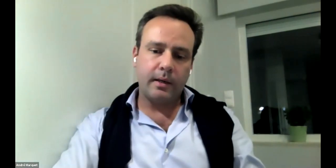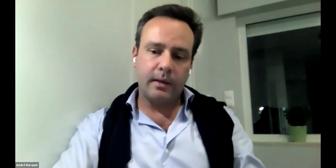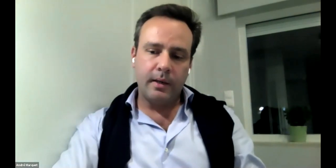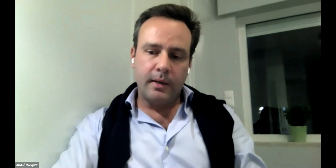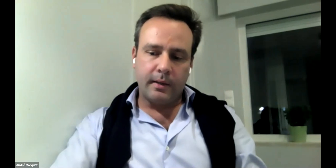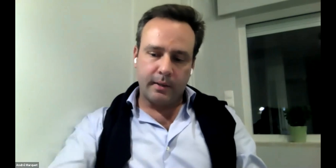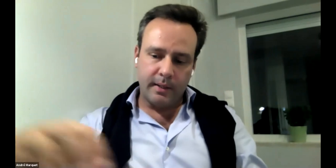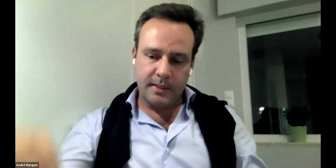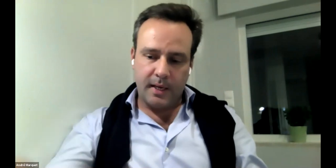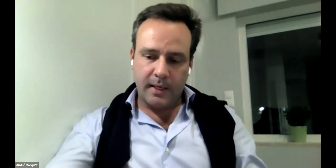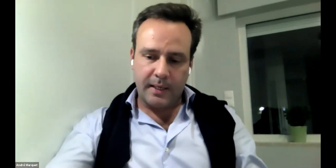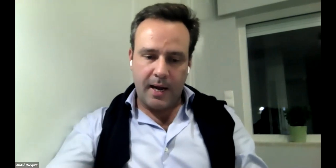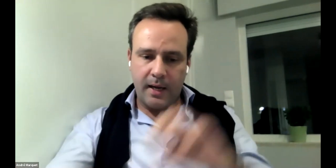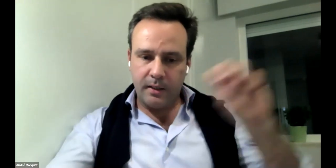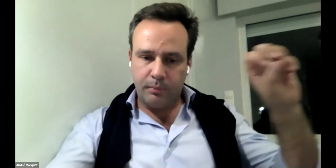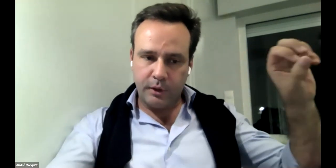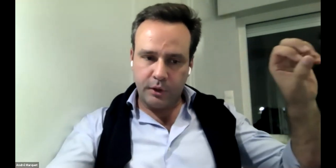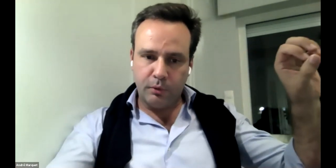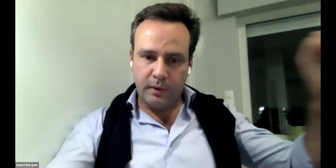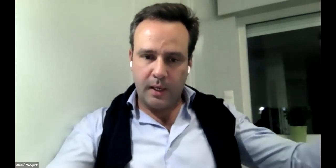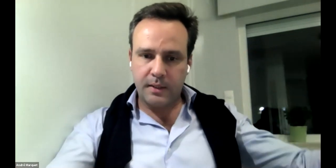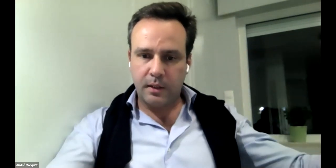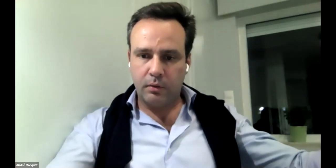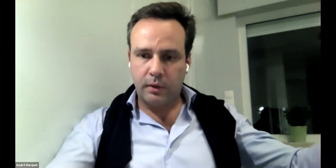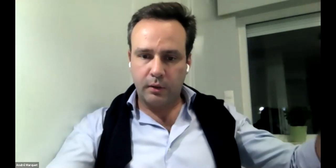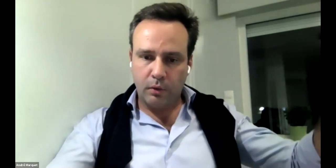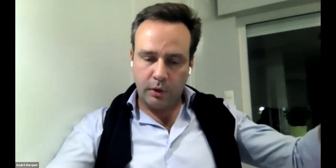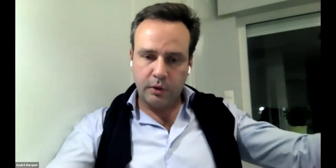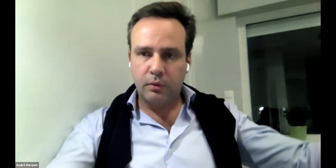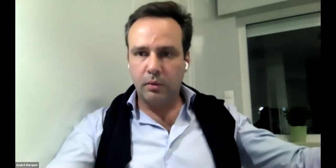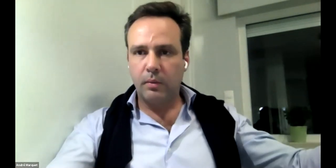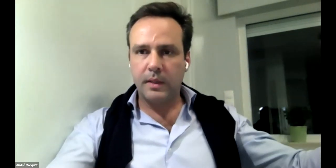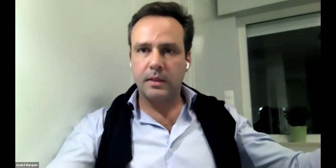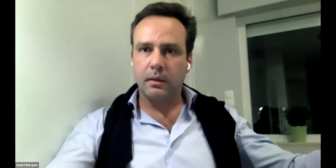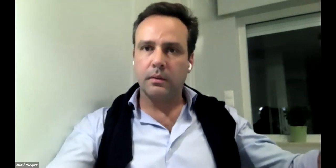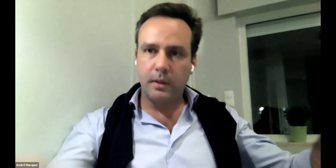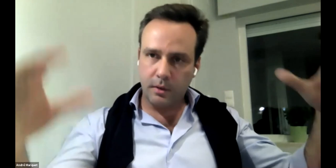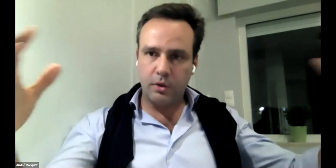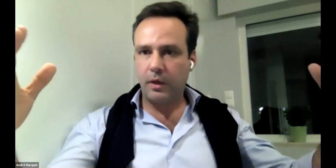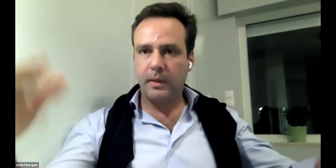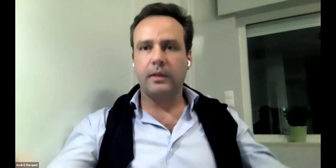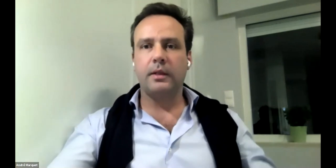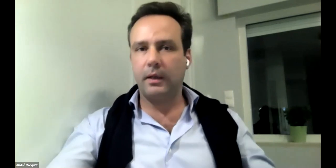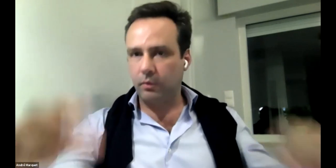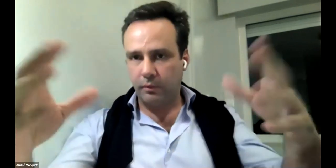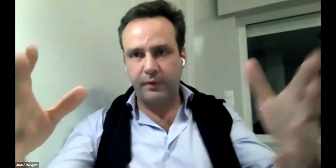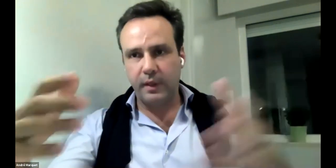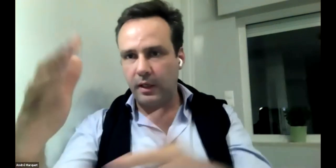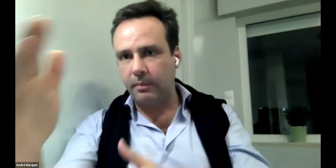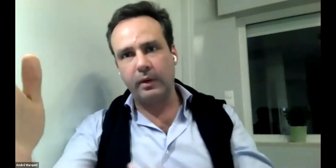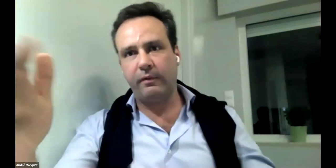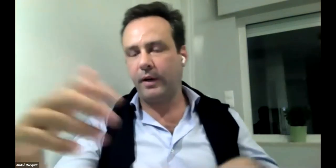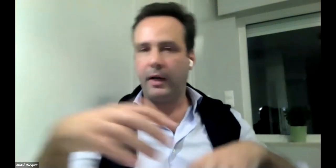Que lançar cá e depois montar centro tecnológico no Brasil. Isso é uma realidade.